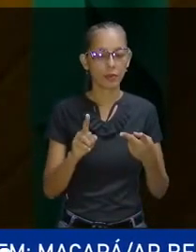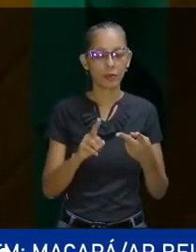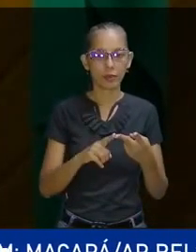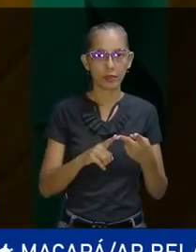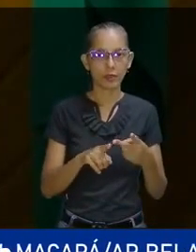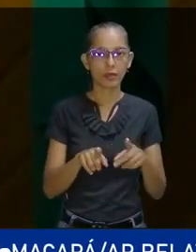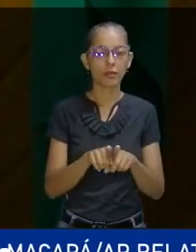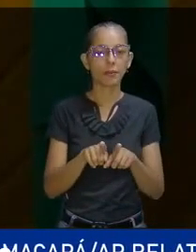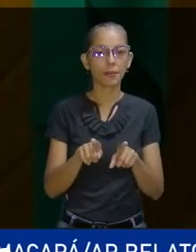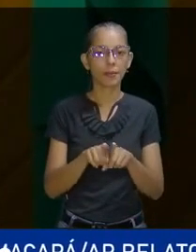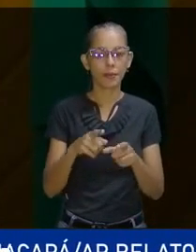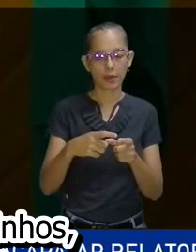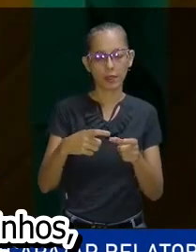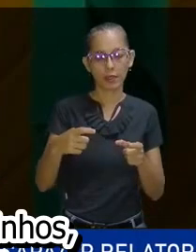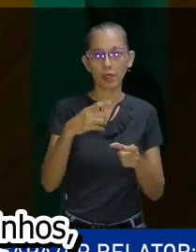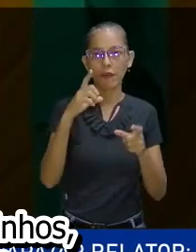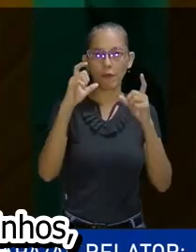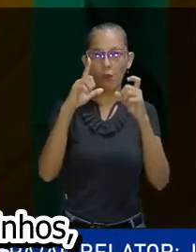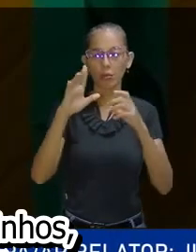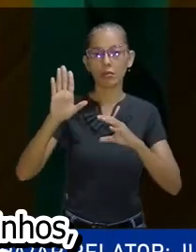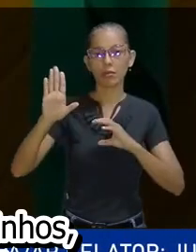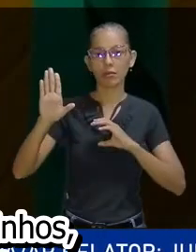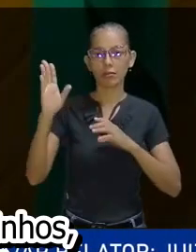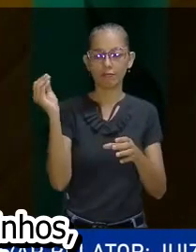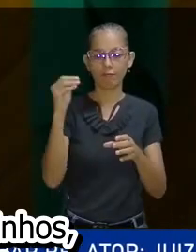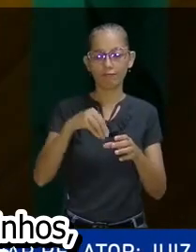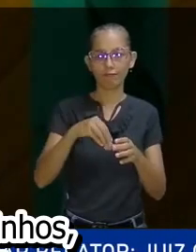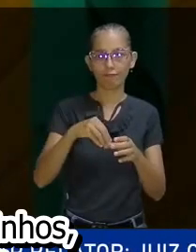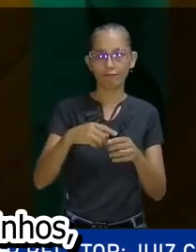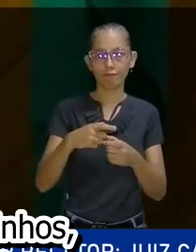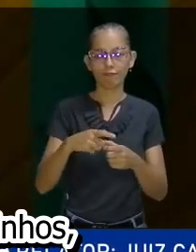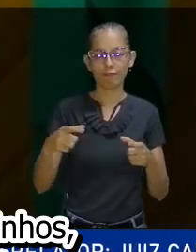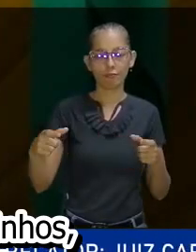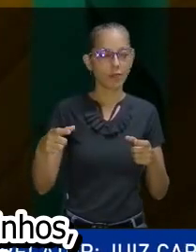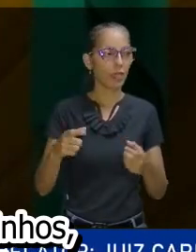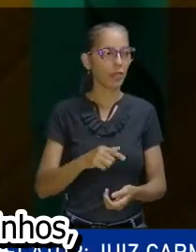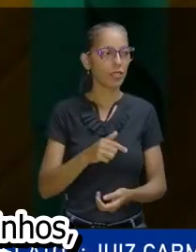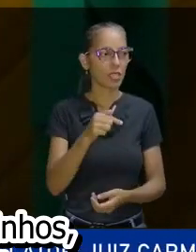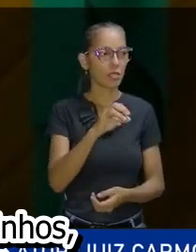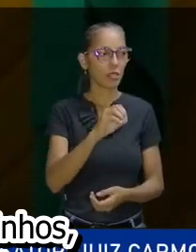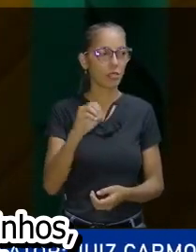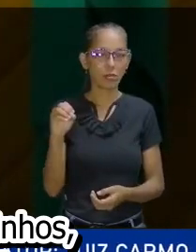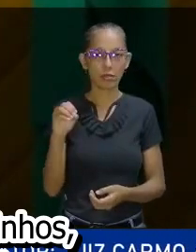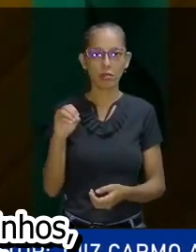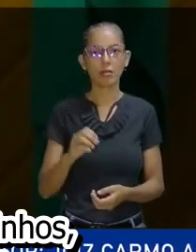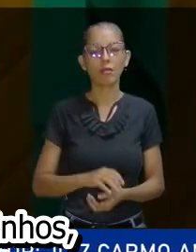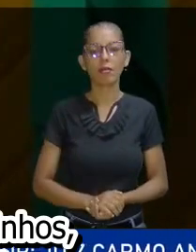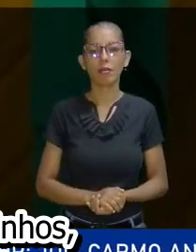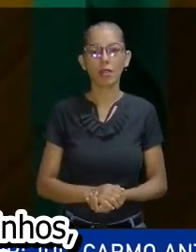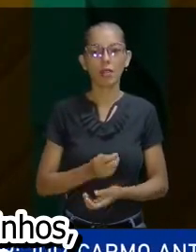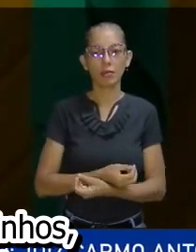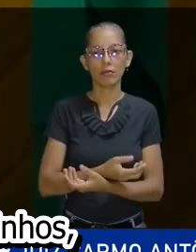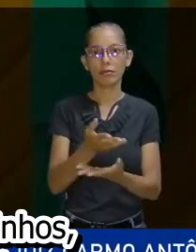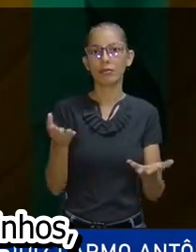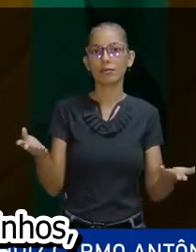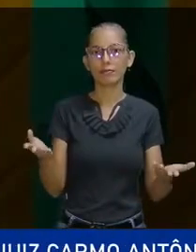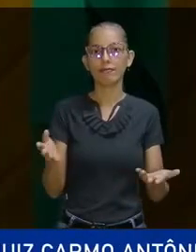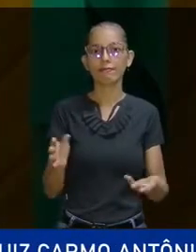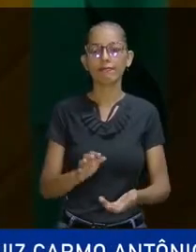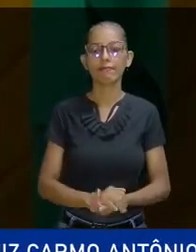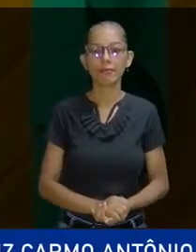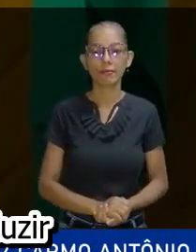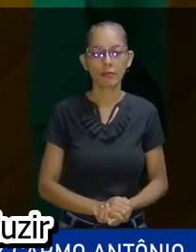elevada quantidade de santinhos, cerca de 700 santinhos, do candidato ao cargo de deputado estadual, Fábio